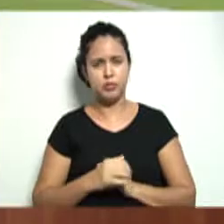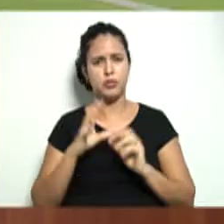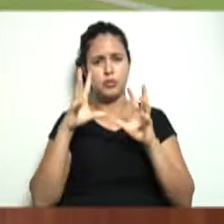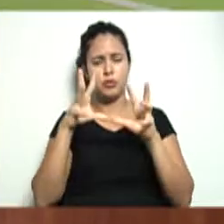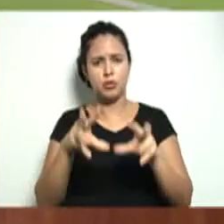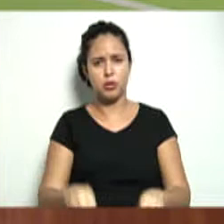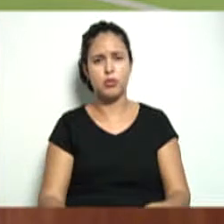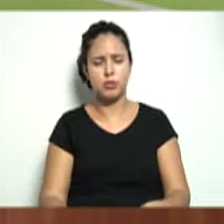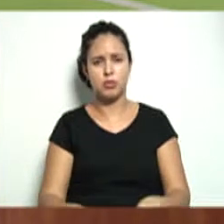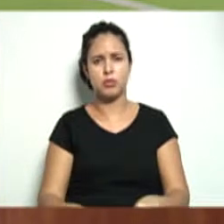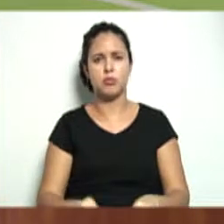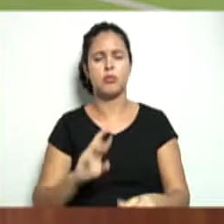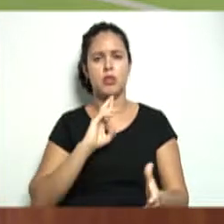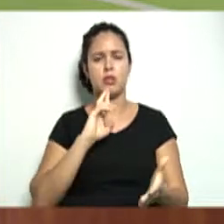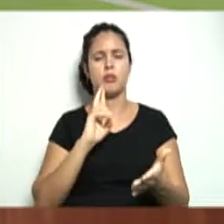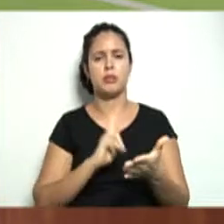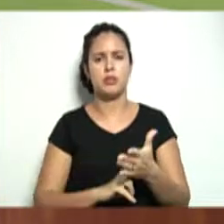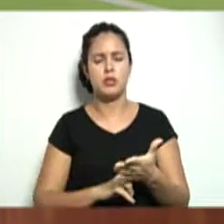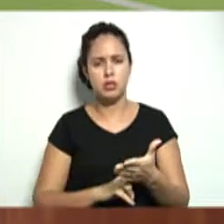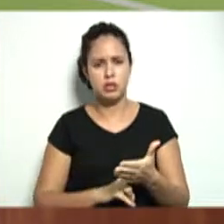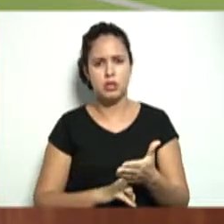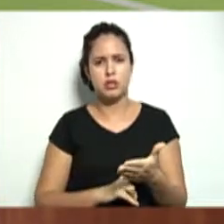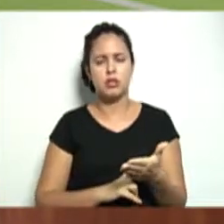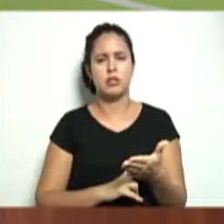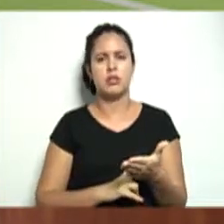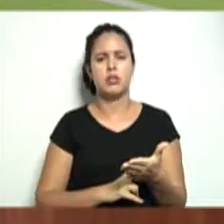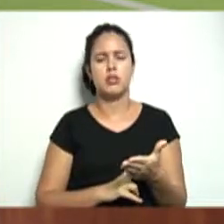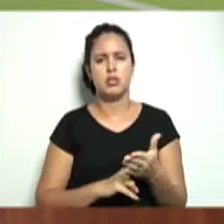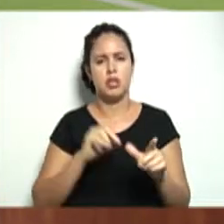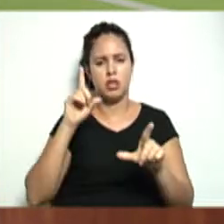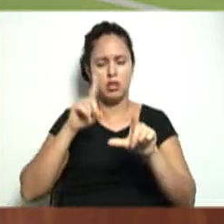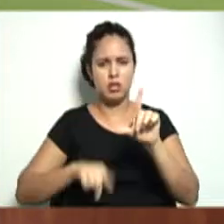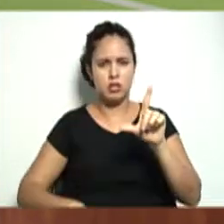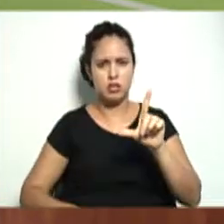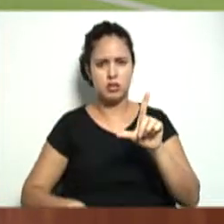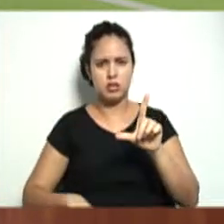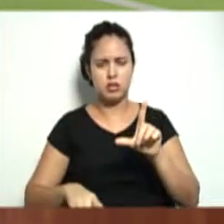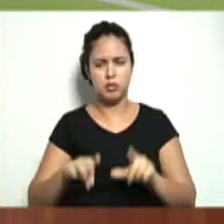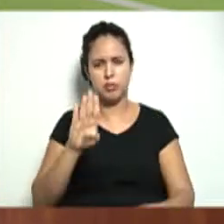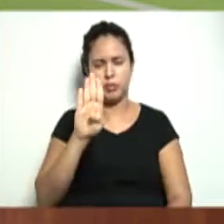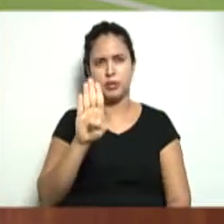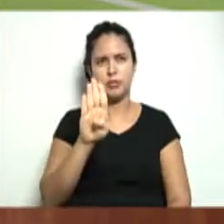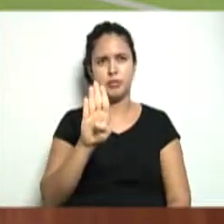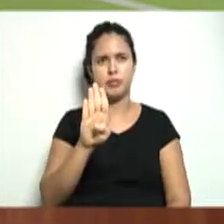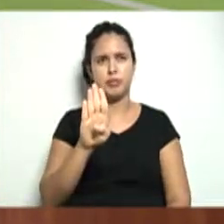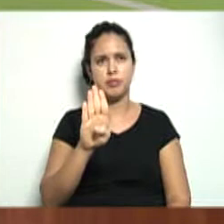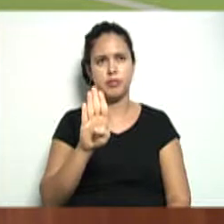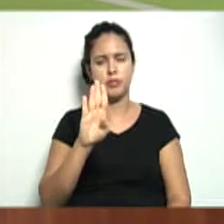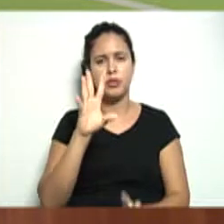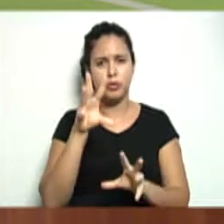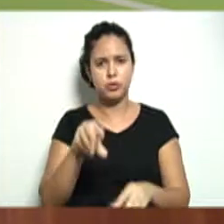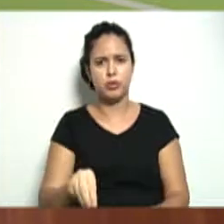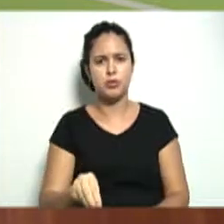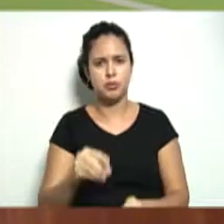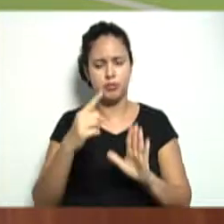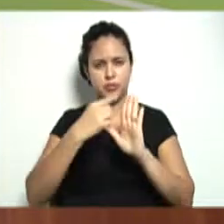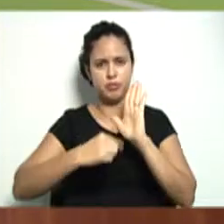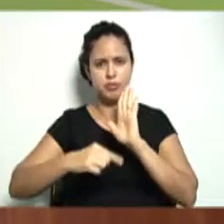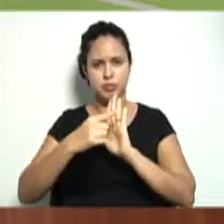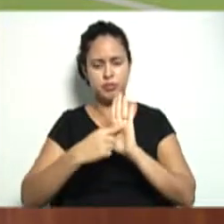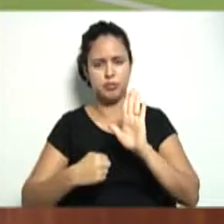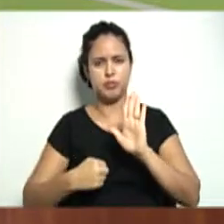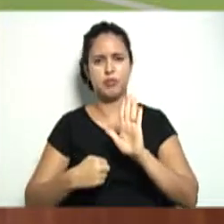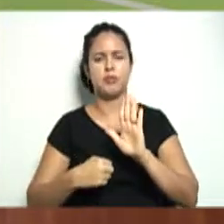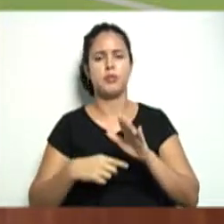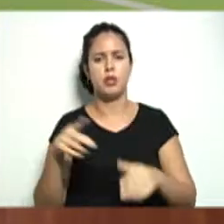Todos estão marcando a resposta da letra B, professor. Olha, tá a professora